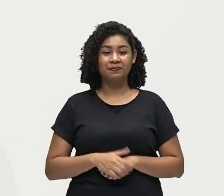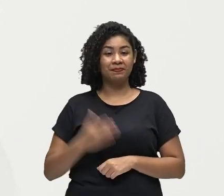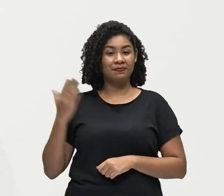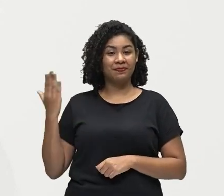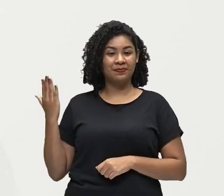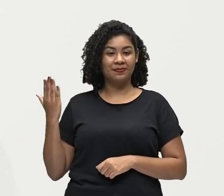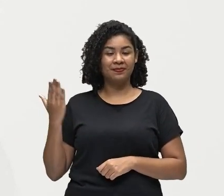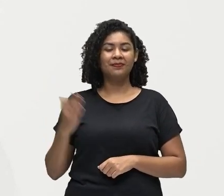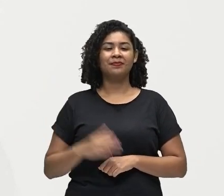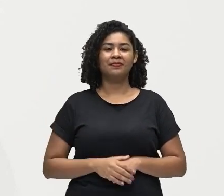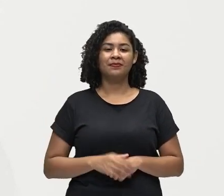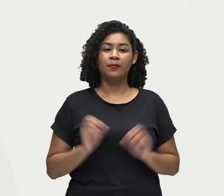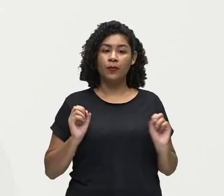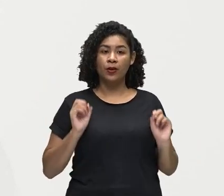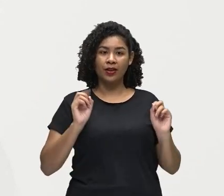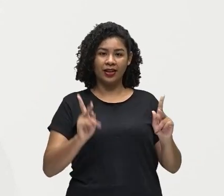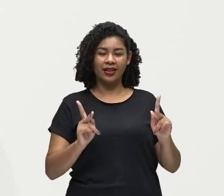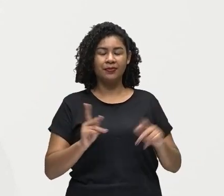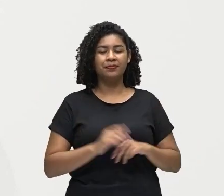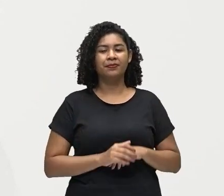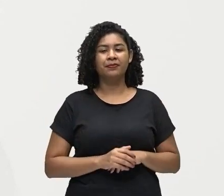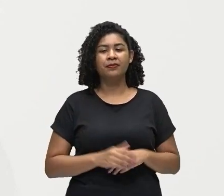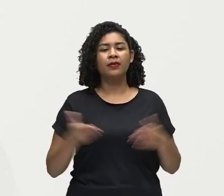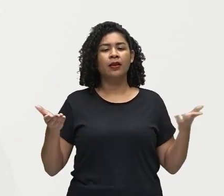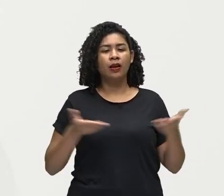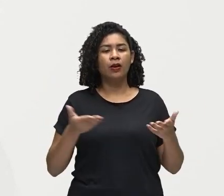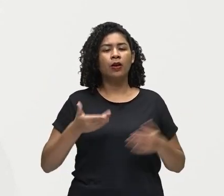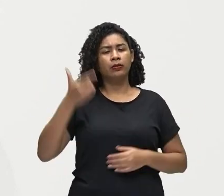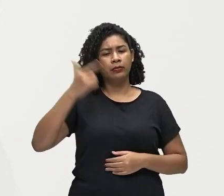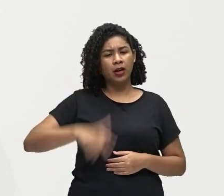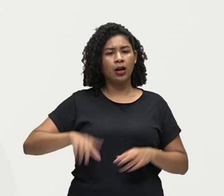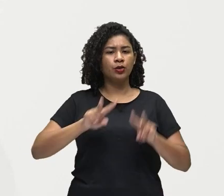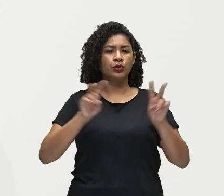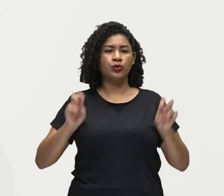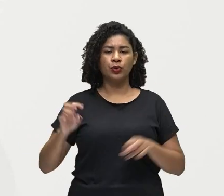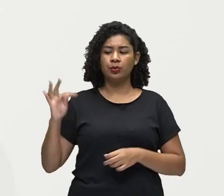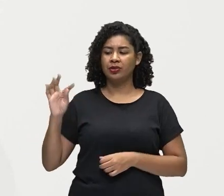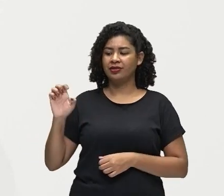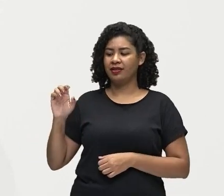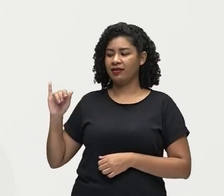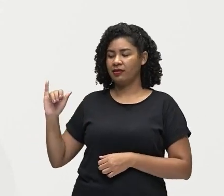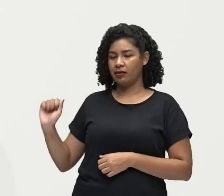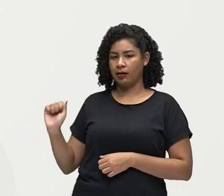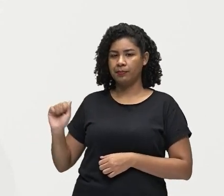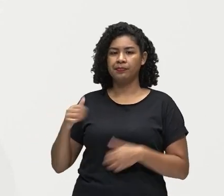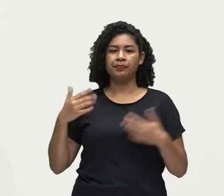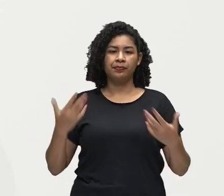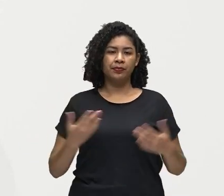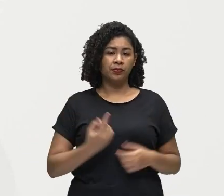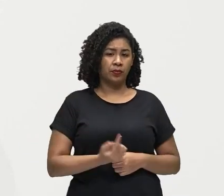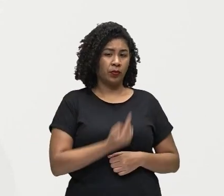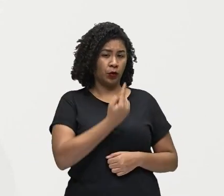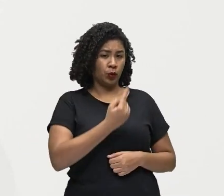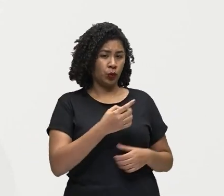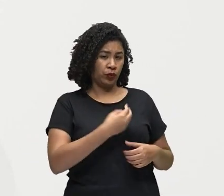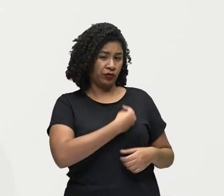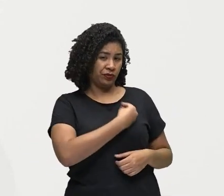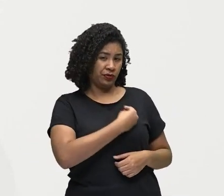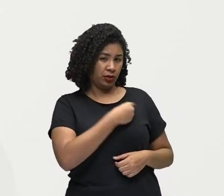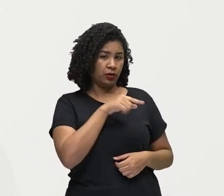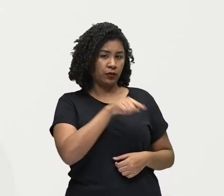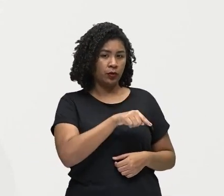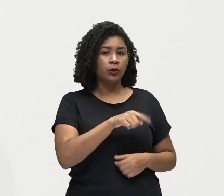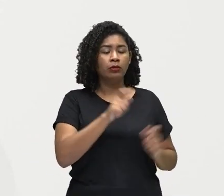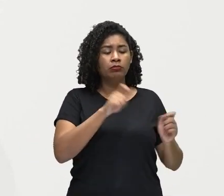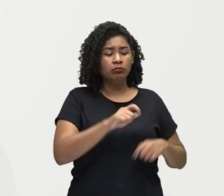natureza, certinho? Vamos ver aí mais sobre a teia alimentar. Um organismo em uma cadeia alimentar pode ocupar